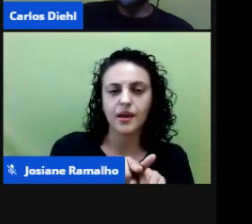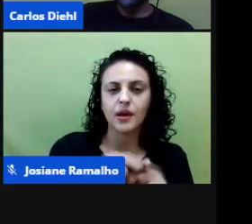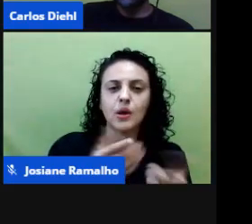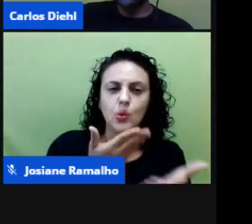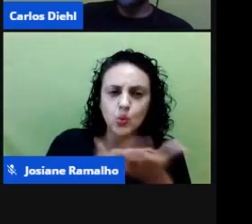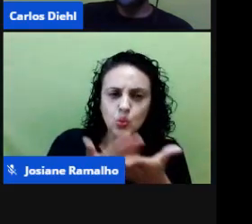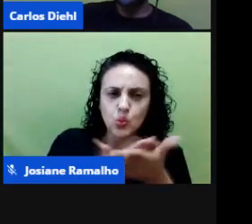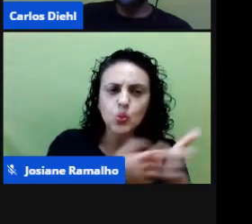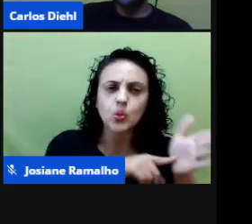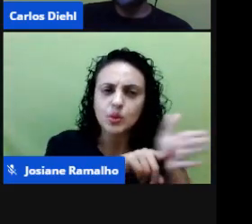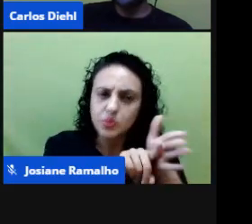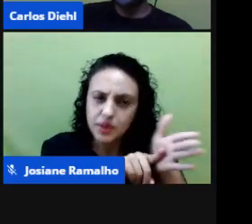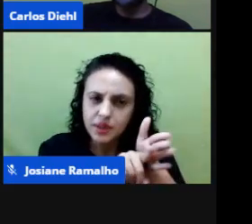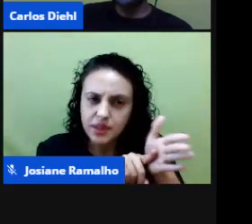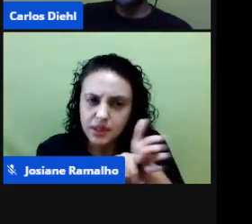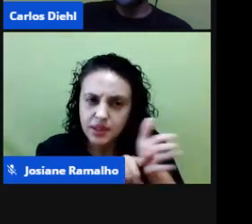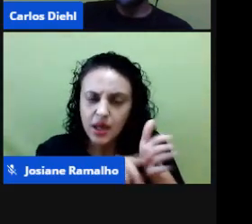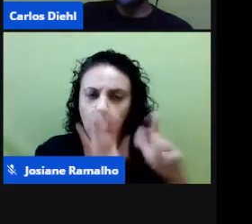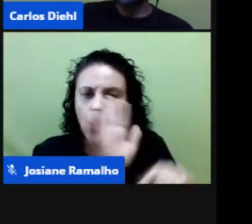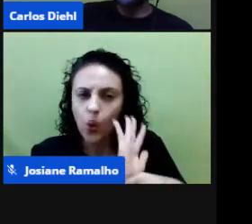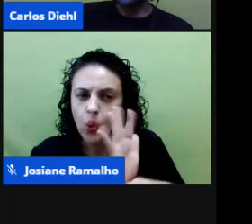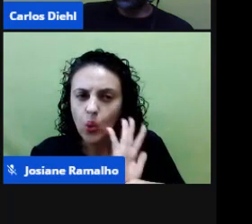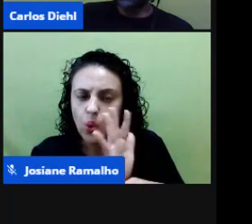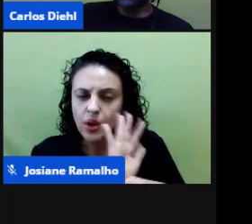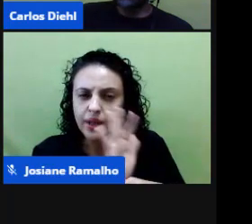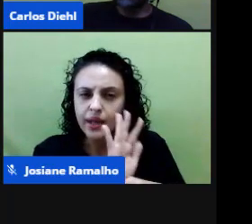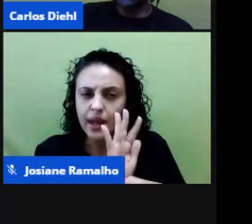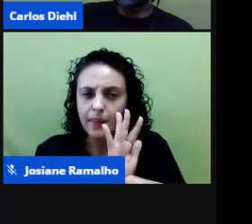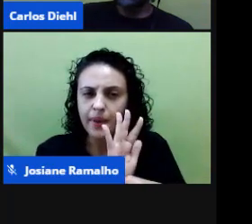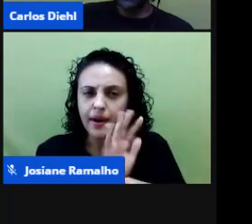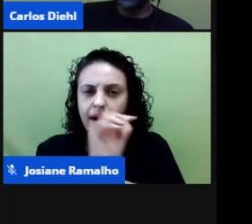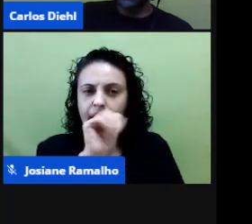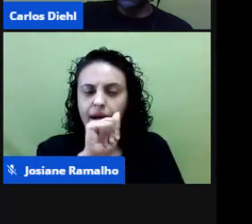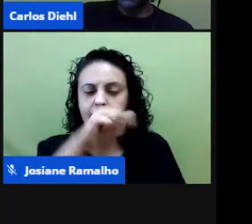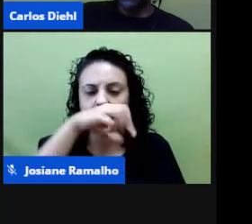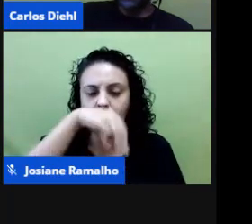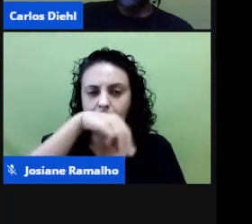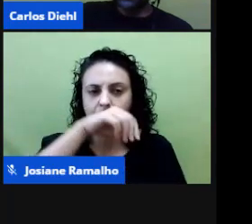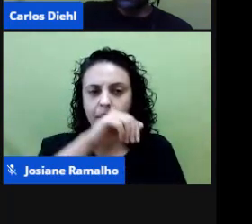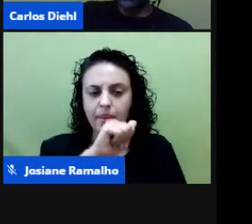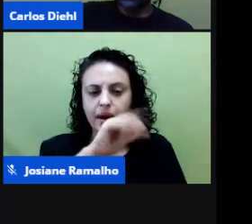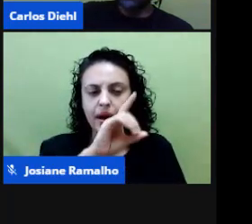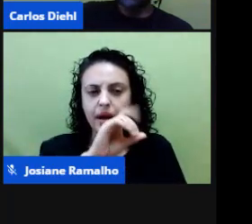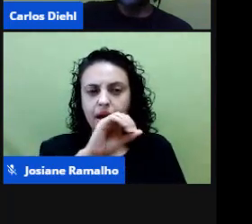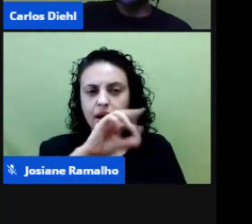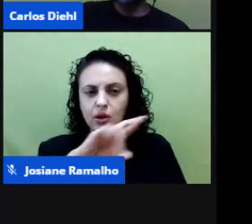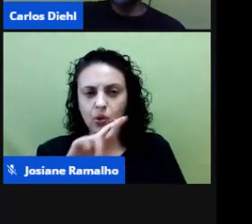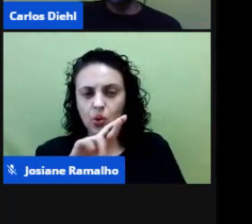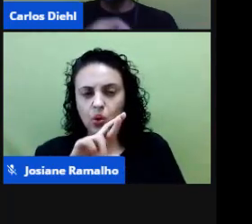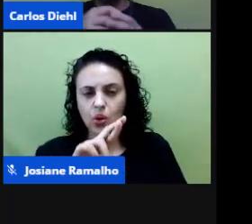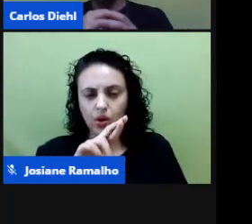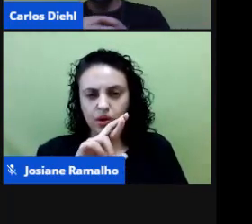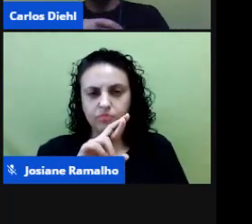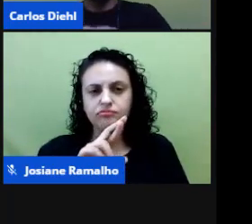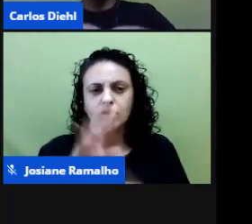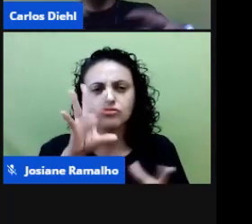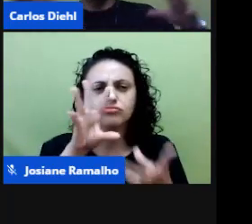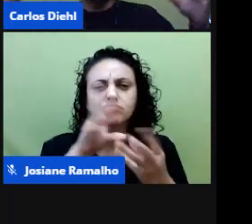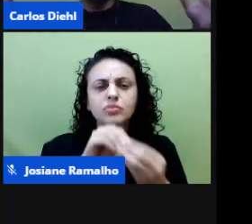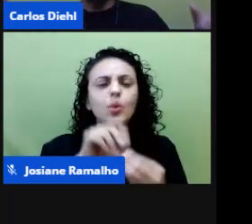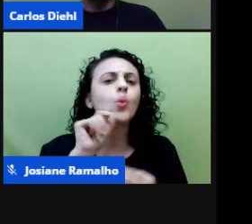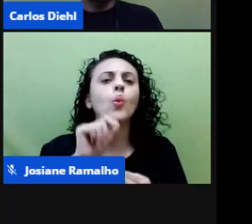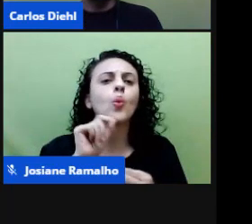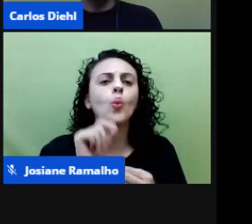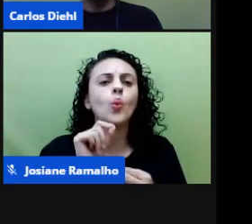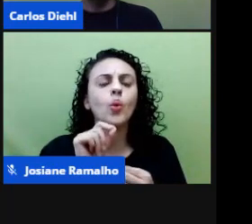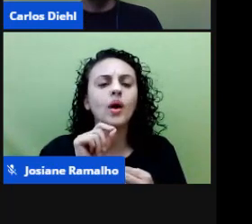a gente chega à conclusão que o audiovisual, ele além de ter uma gramática, que o